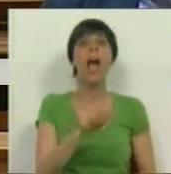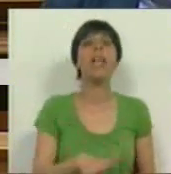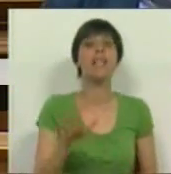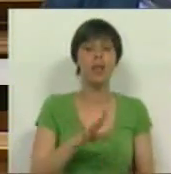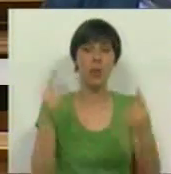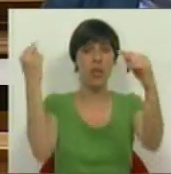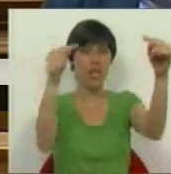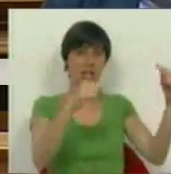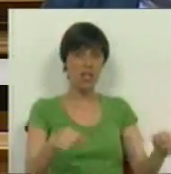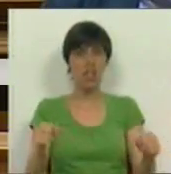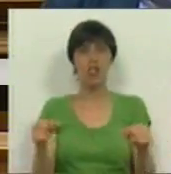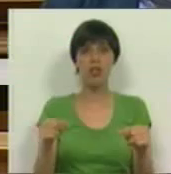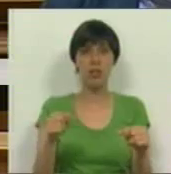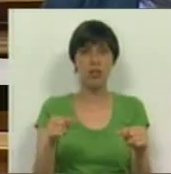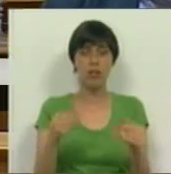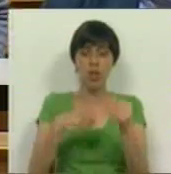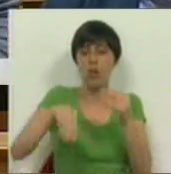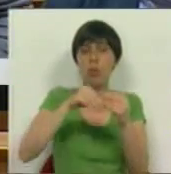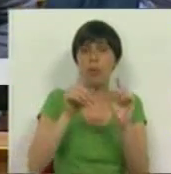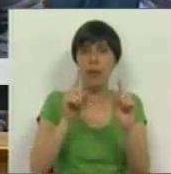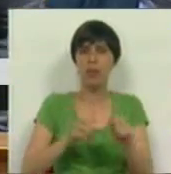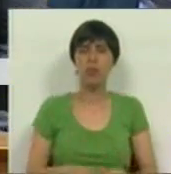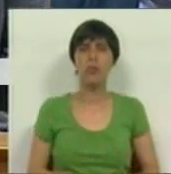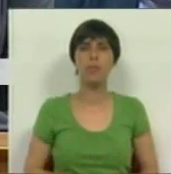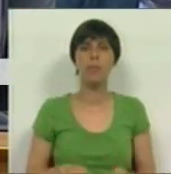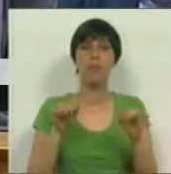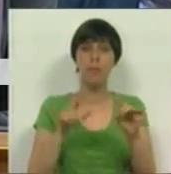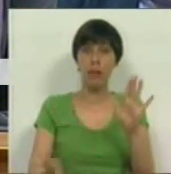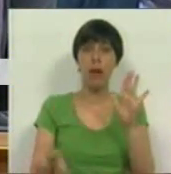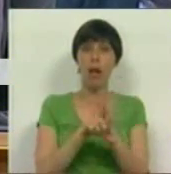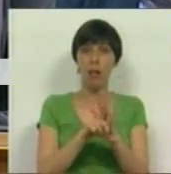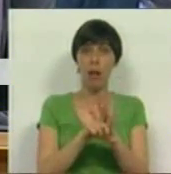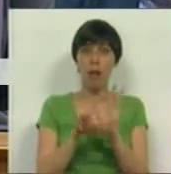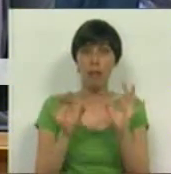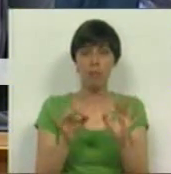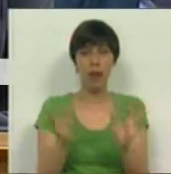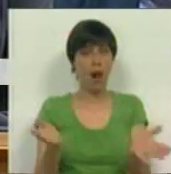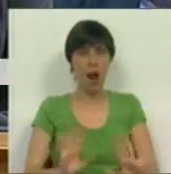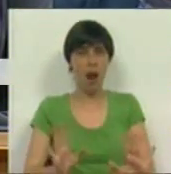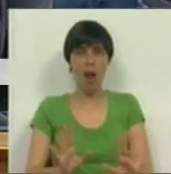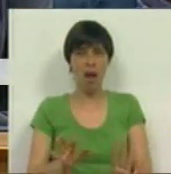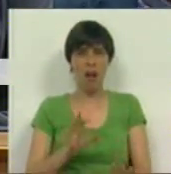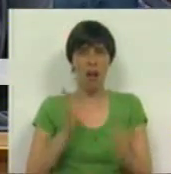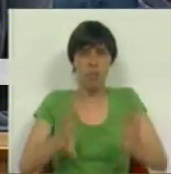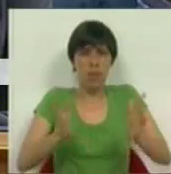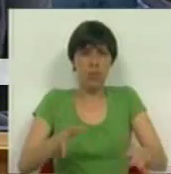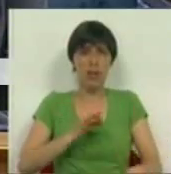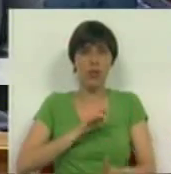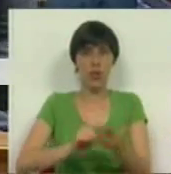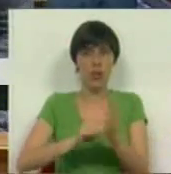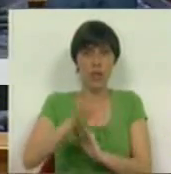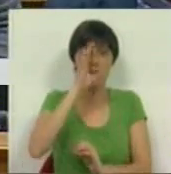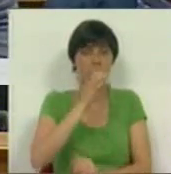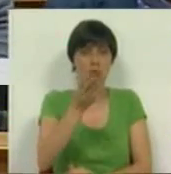situação existente em termos de suplementos. Esta lei é absolutamente dispensável, Sr. Secretário de